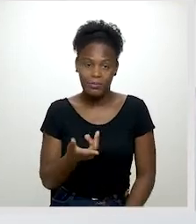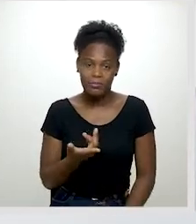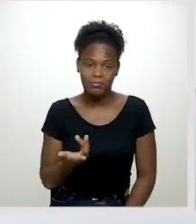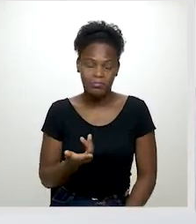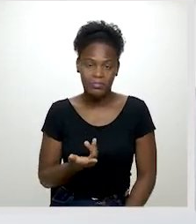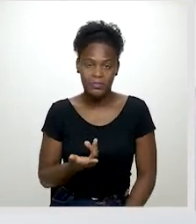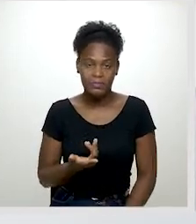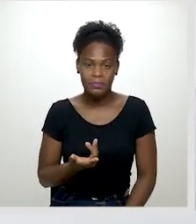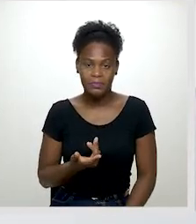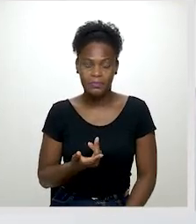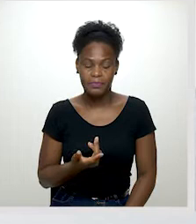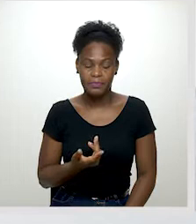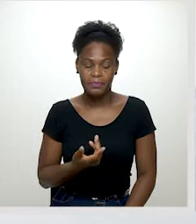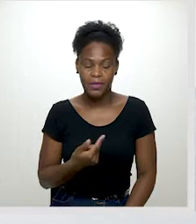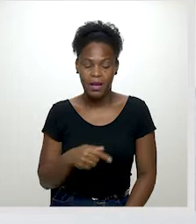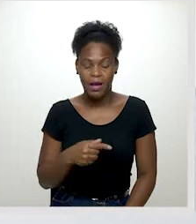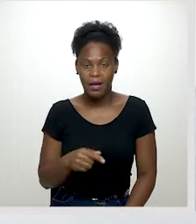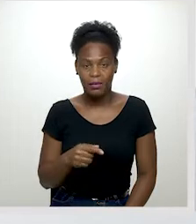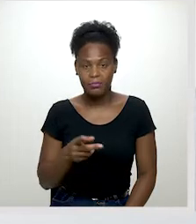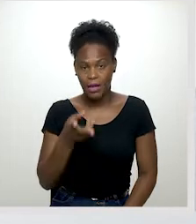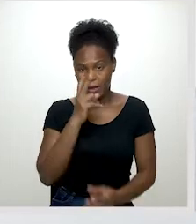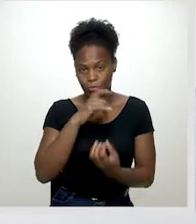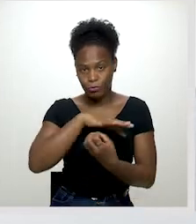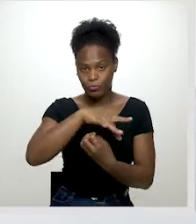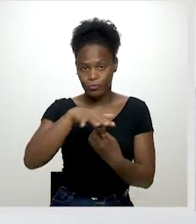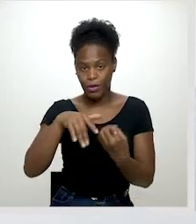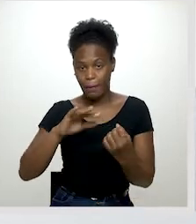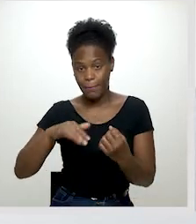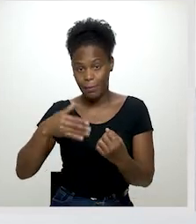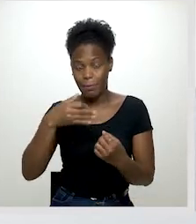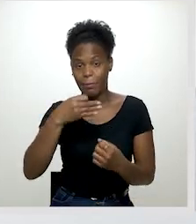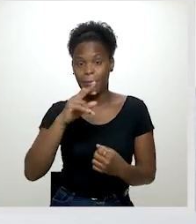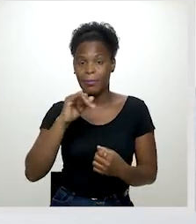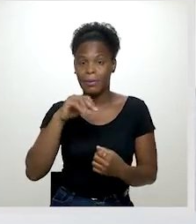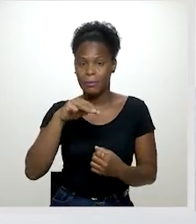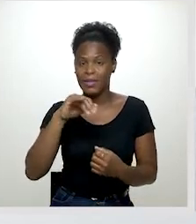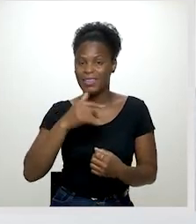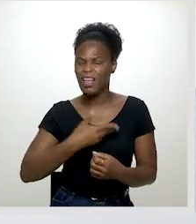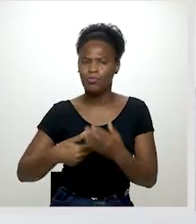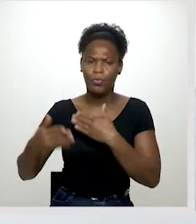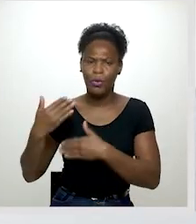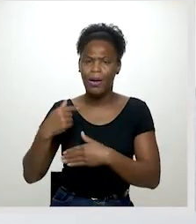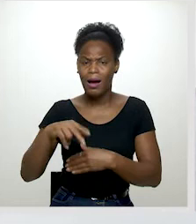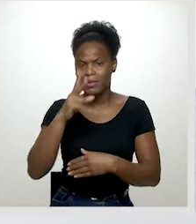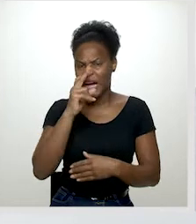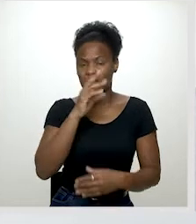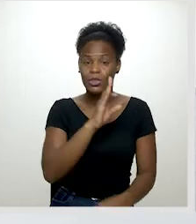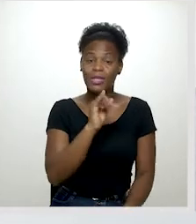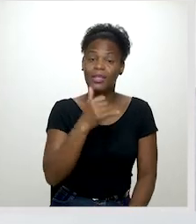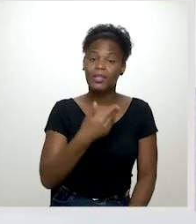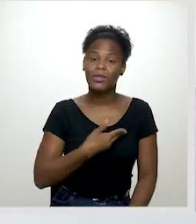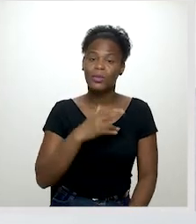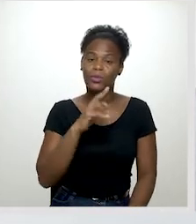a atmosfera primitiva era constituída por gases como o hidrogênio, o metano, o amoníaco e